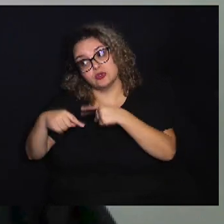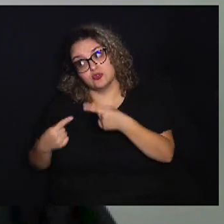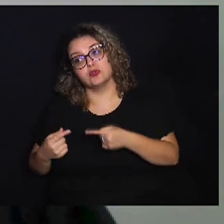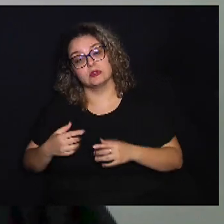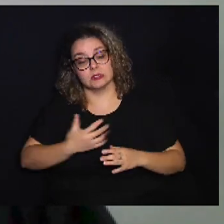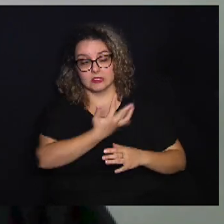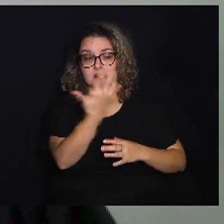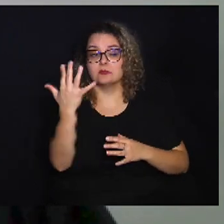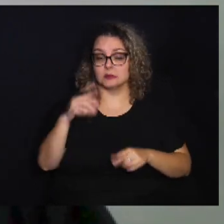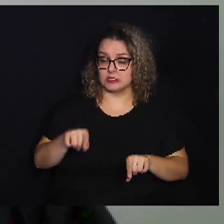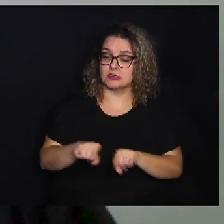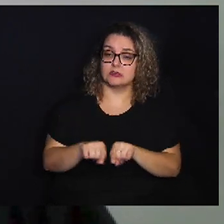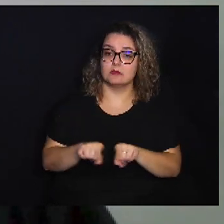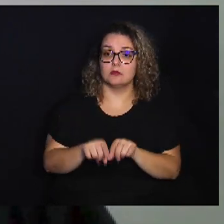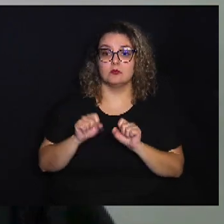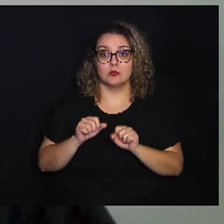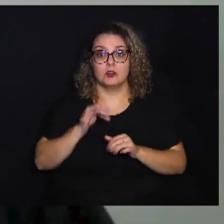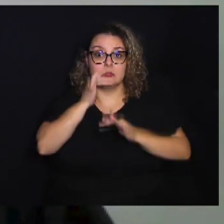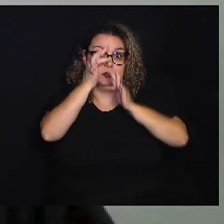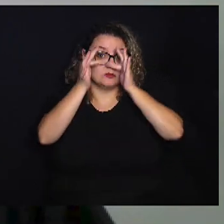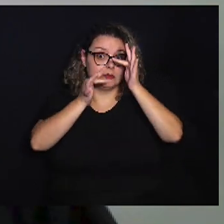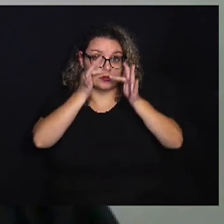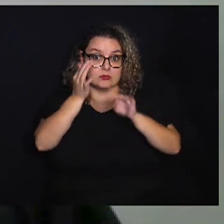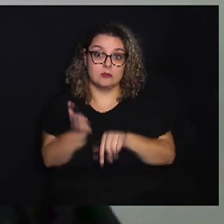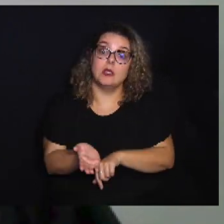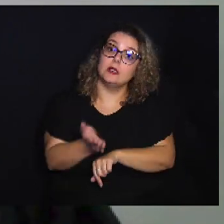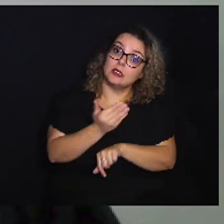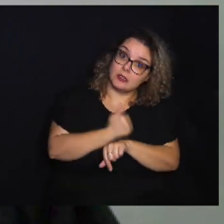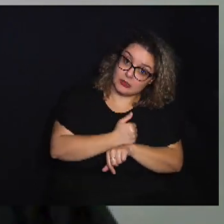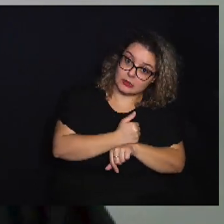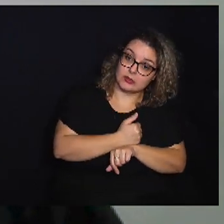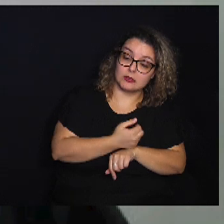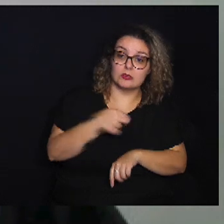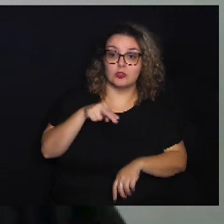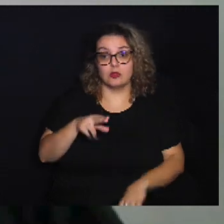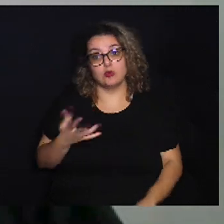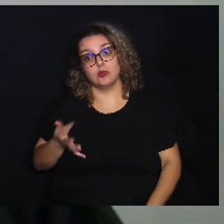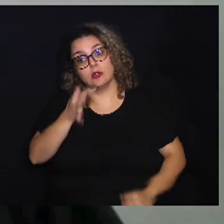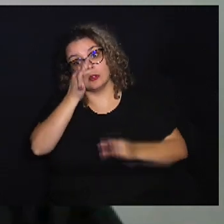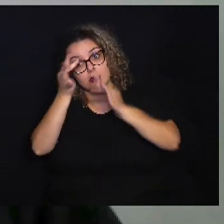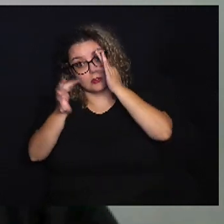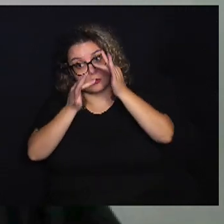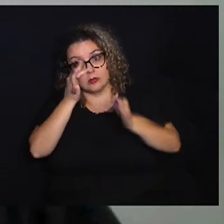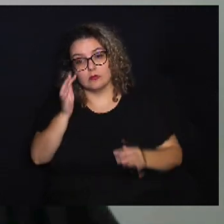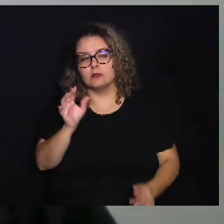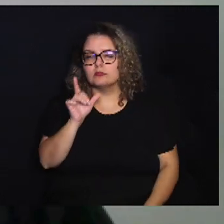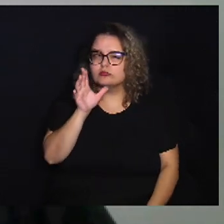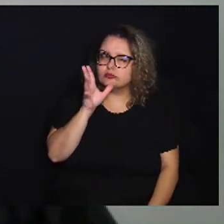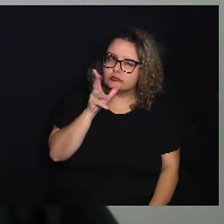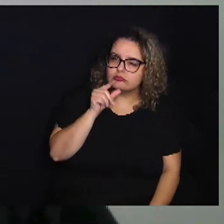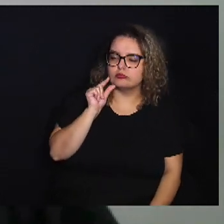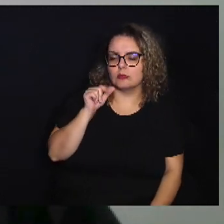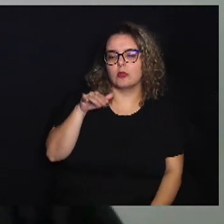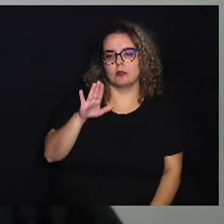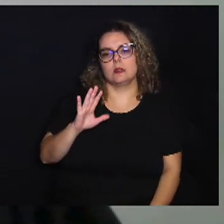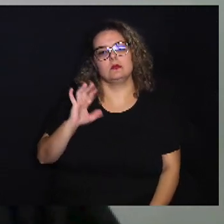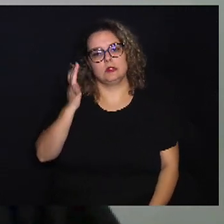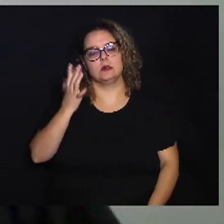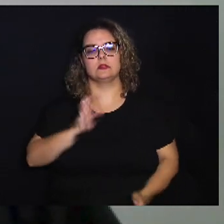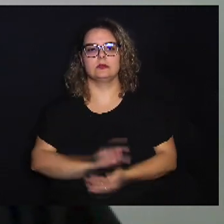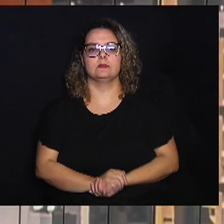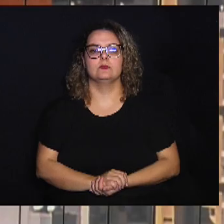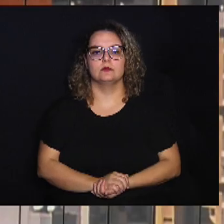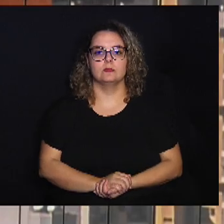uma floração, né, antecipada, ou então essa floração pode demorar um pouco mais para acontecer.